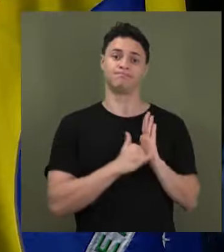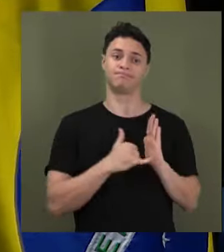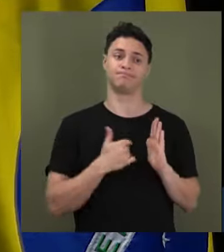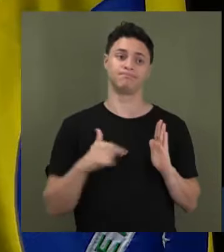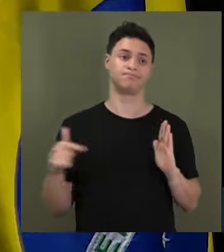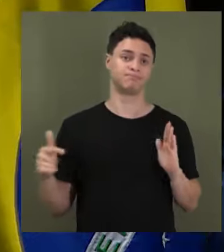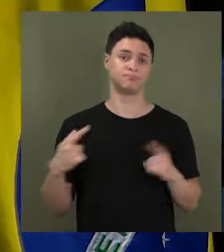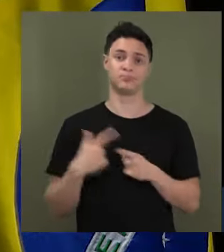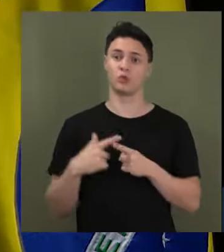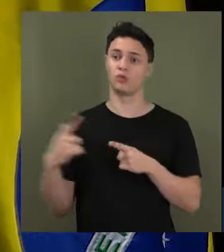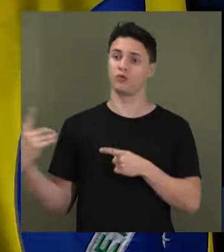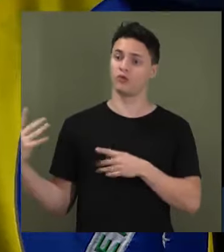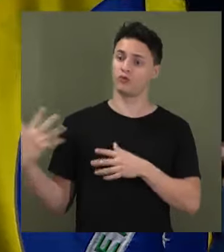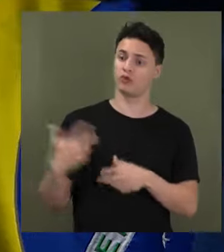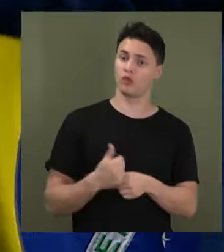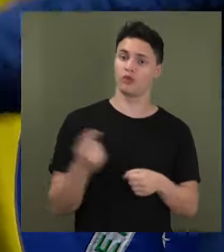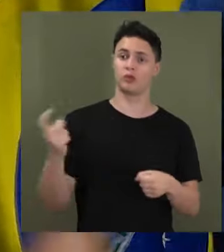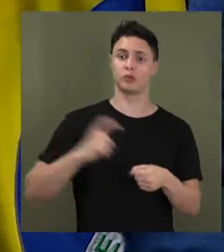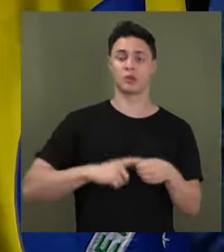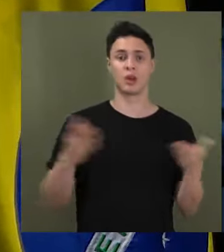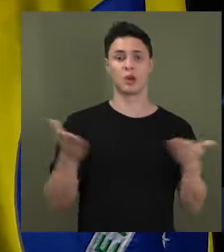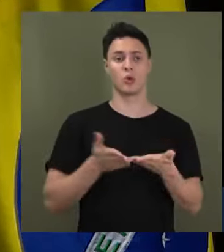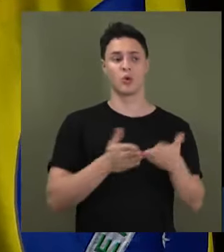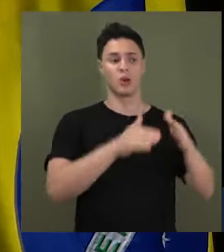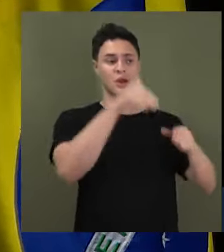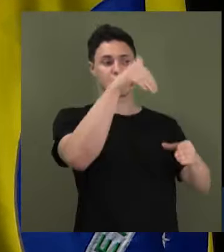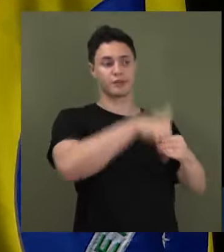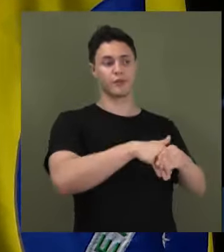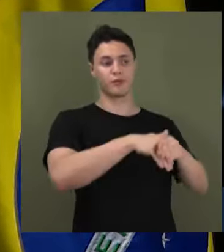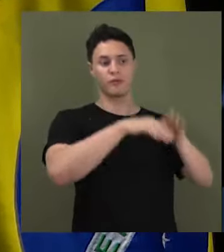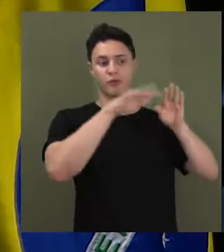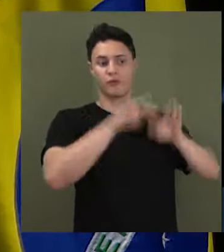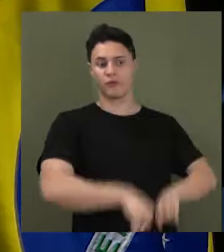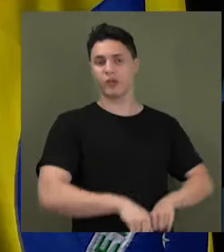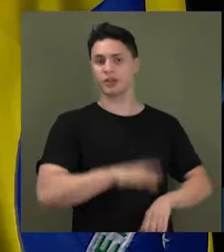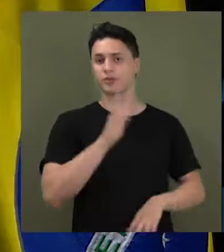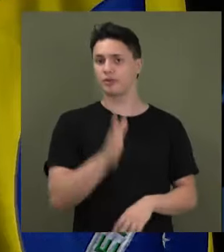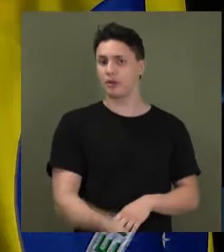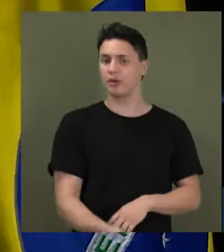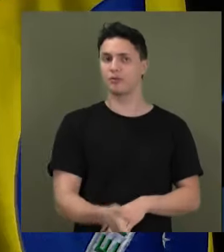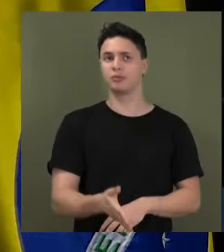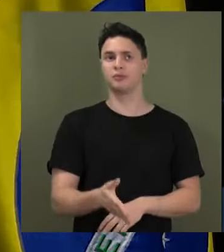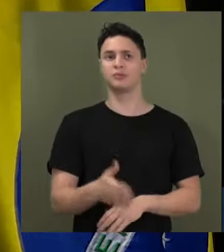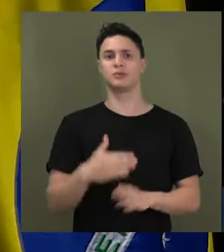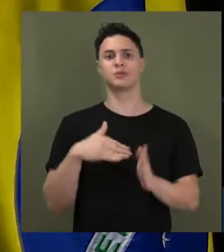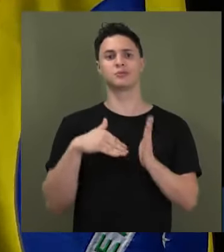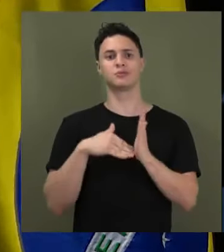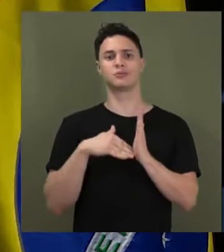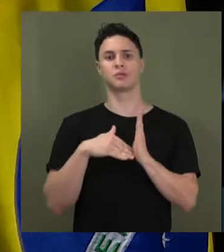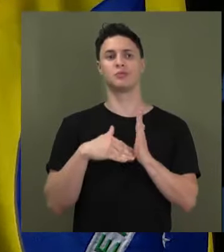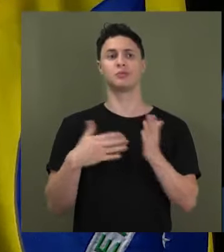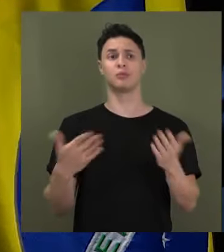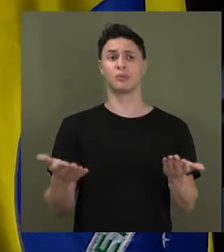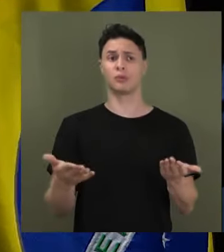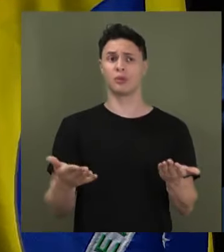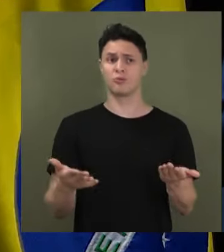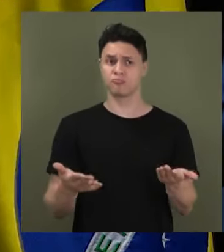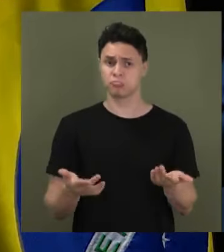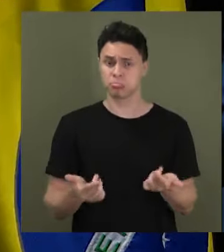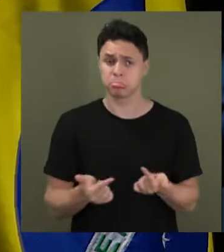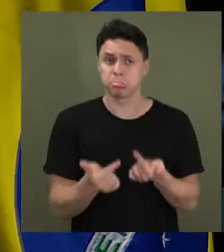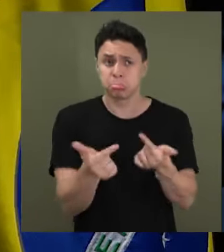dessa casa agora. Acabaram as eleições e o Senado já passou da hora de